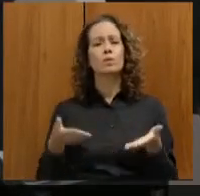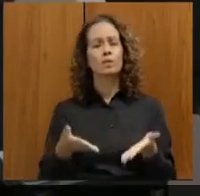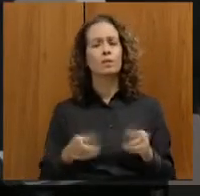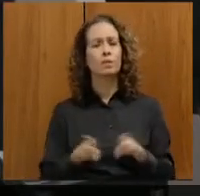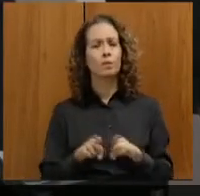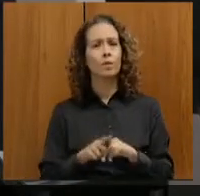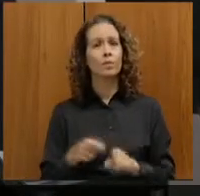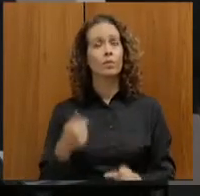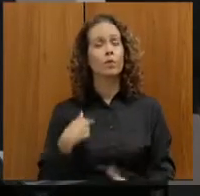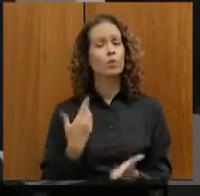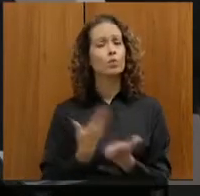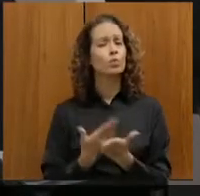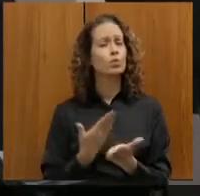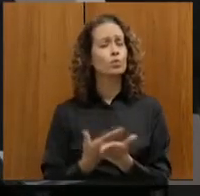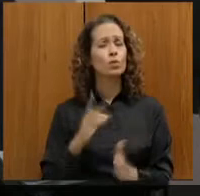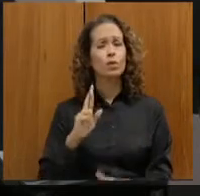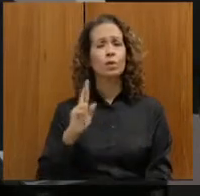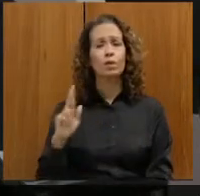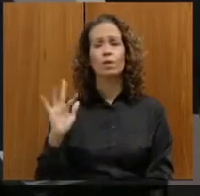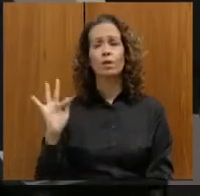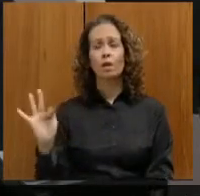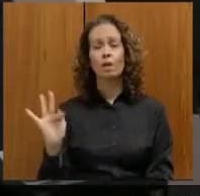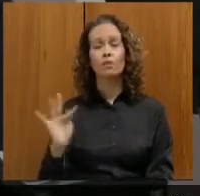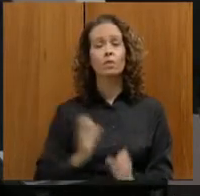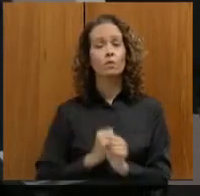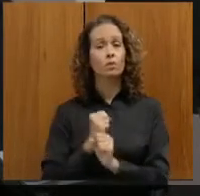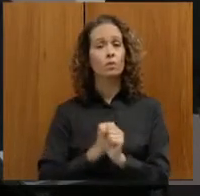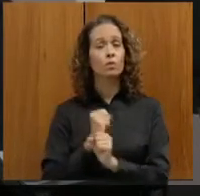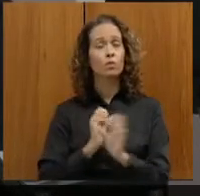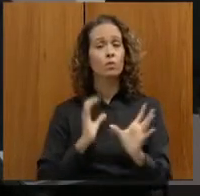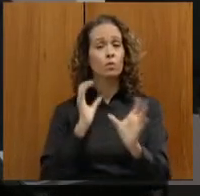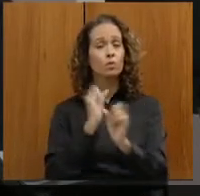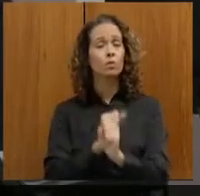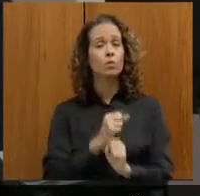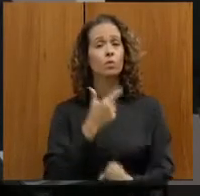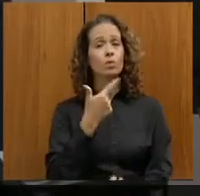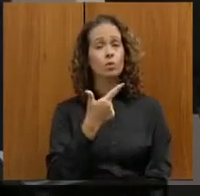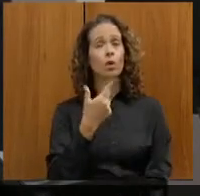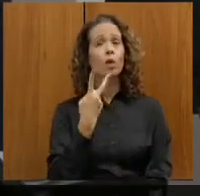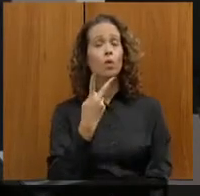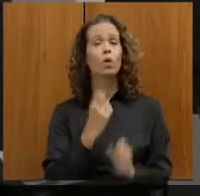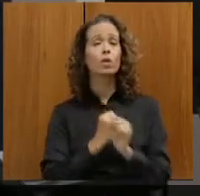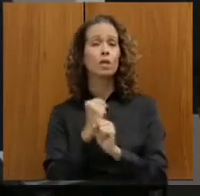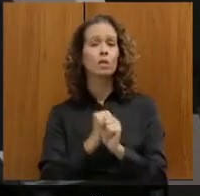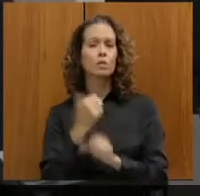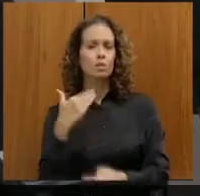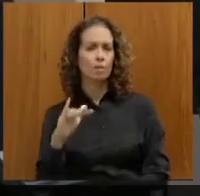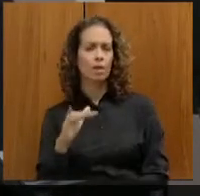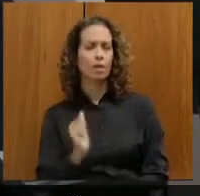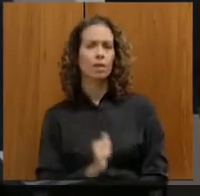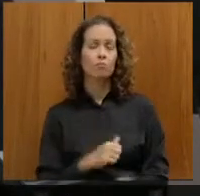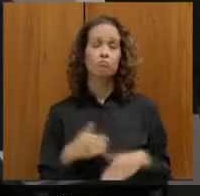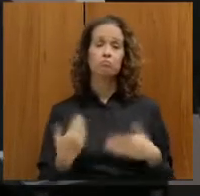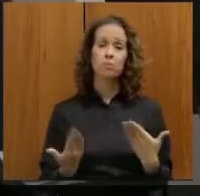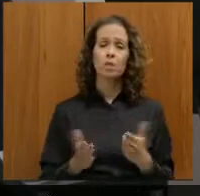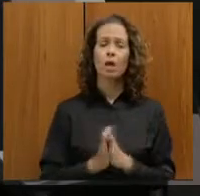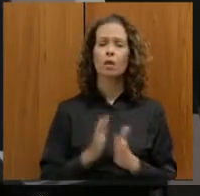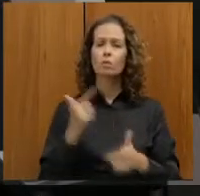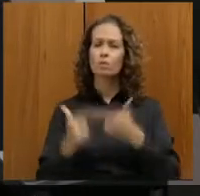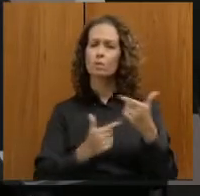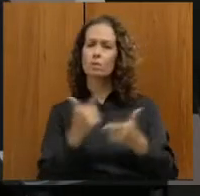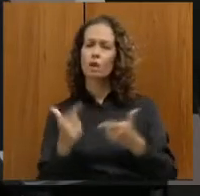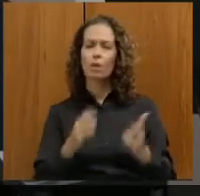de recuperação fiscal há dois anos e meio inclusive fazendo a leitura de alguns